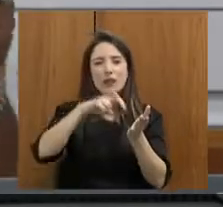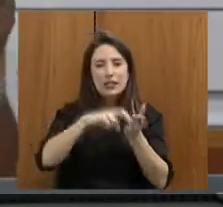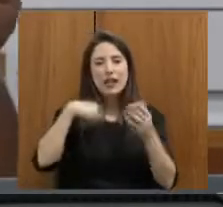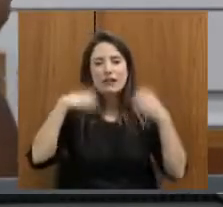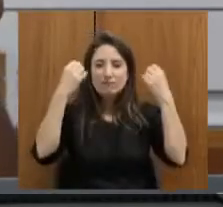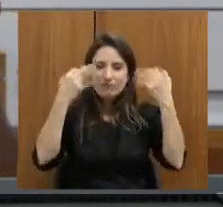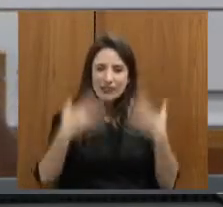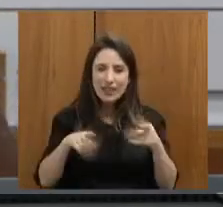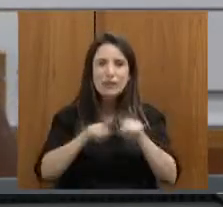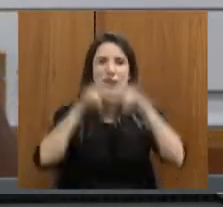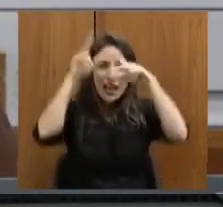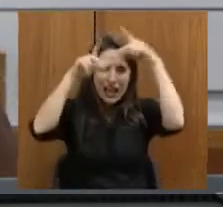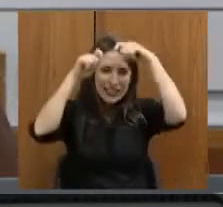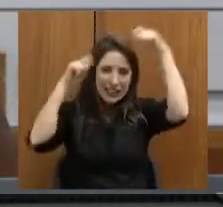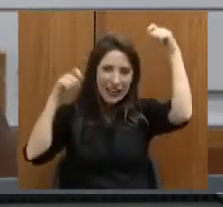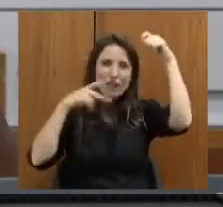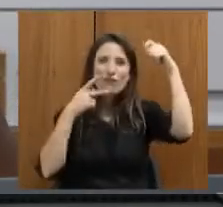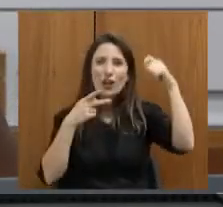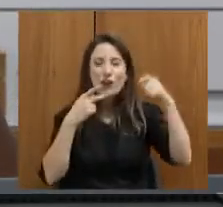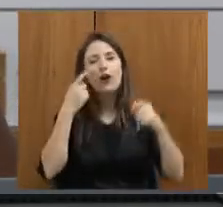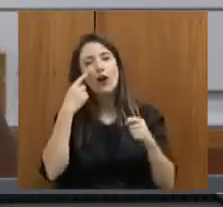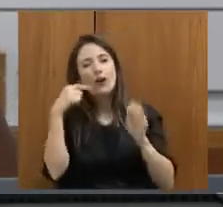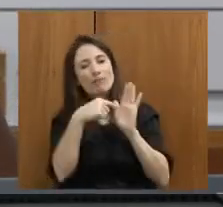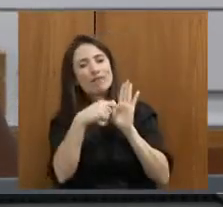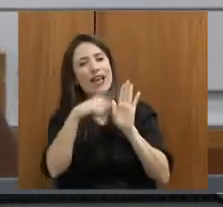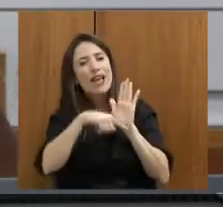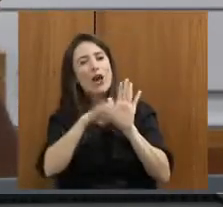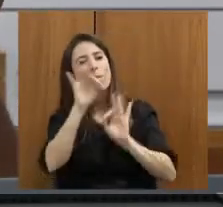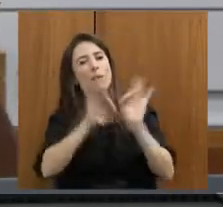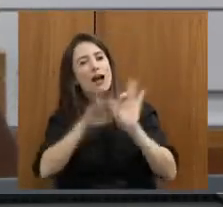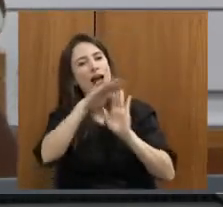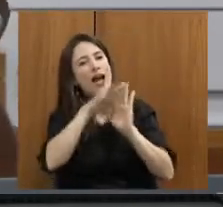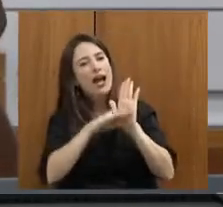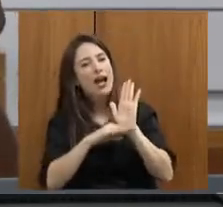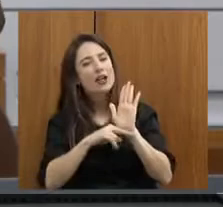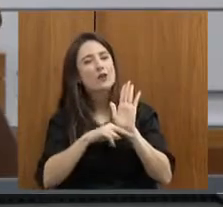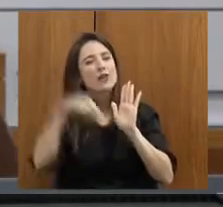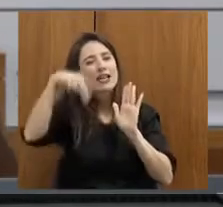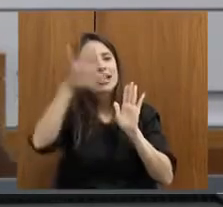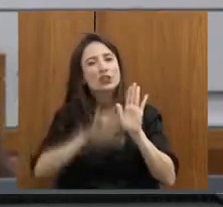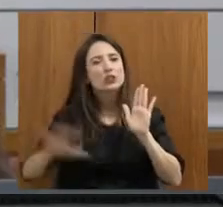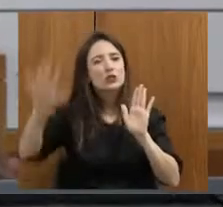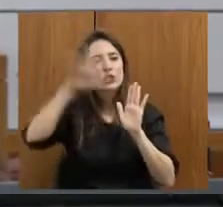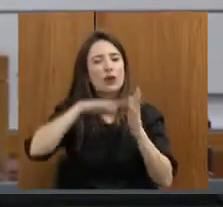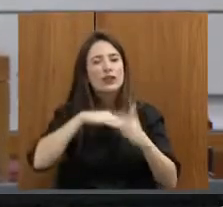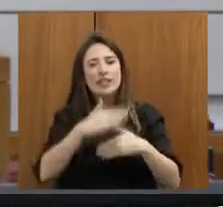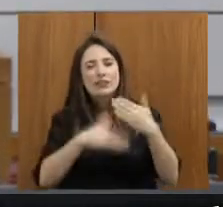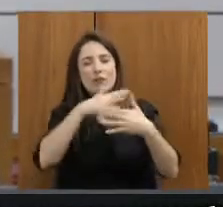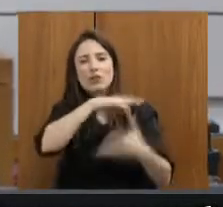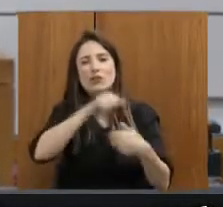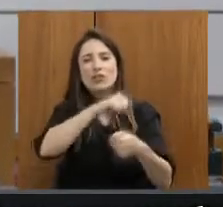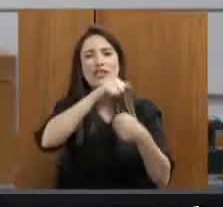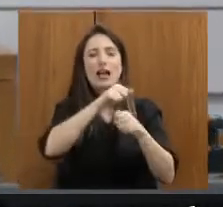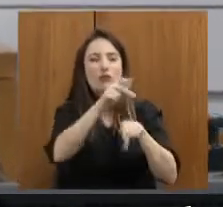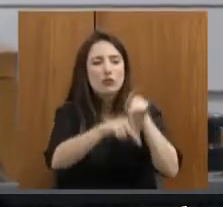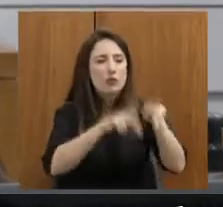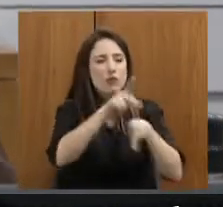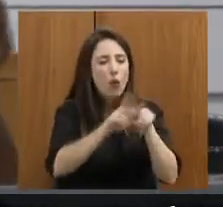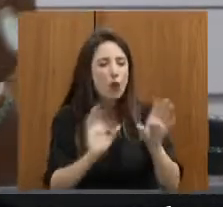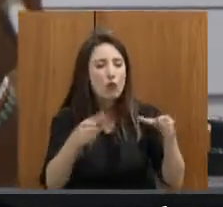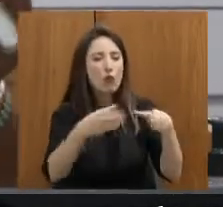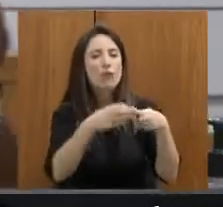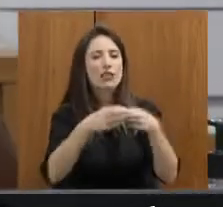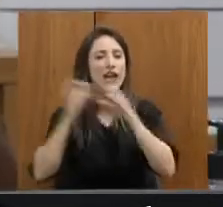citou de manhã é esse aqui né é um plano nacional de desenvolvimento sustentável dos povos e das Comunidades tradicionais